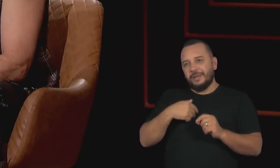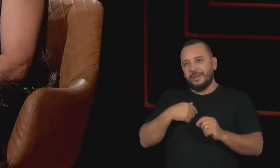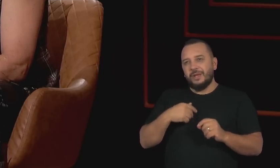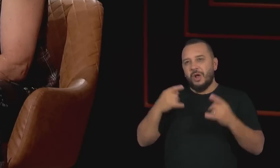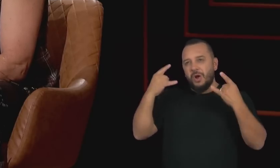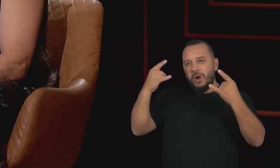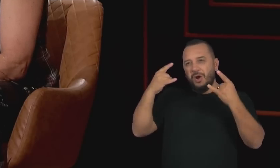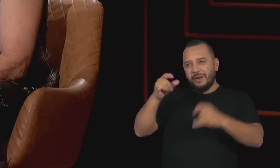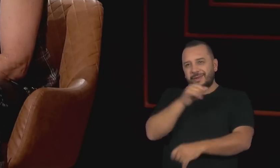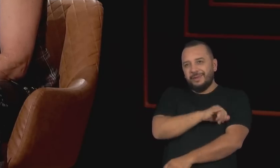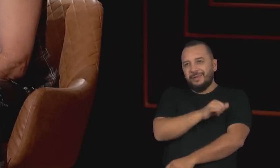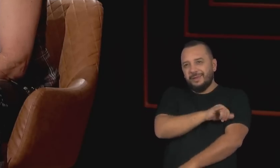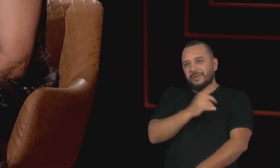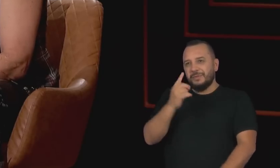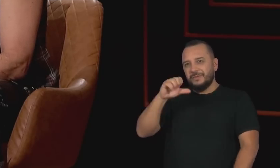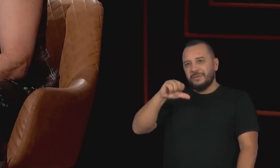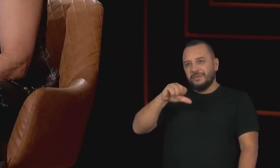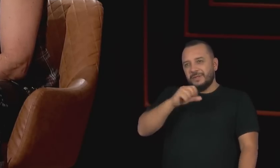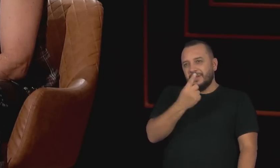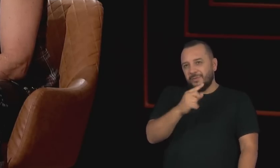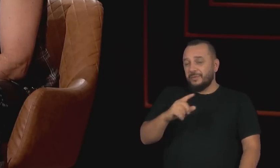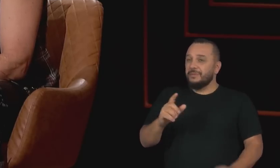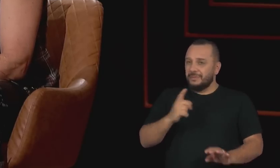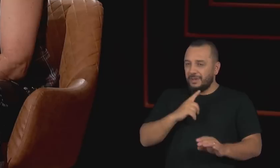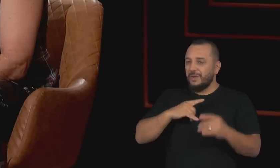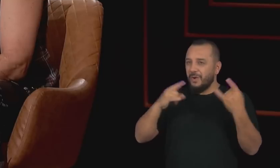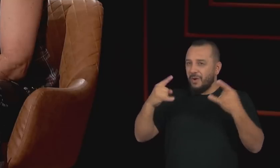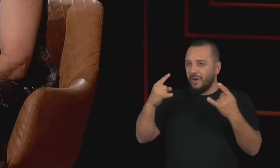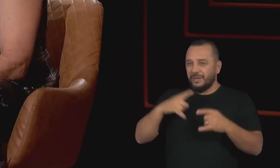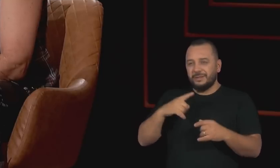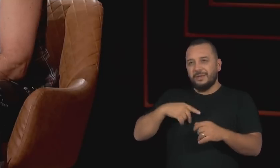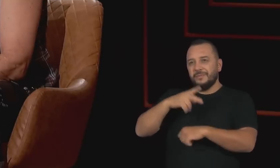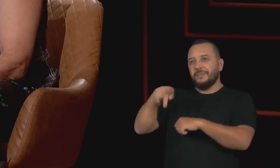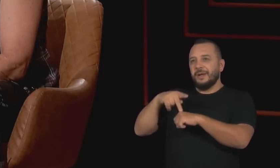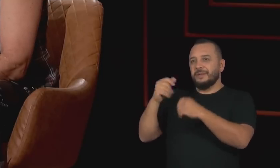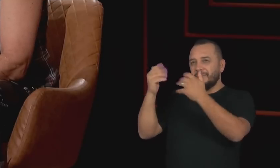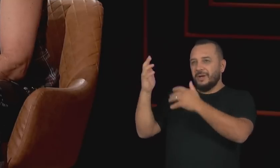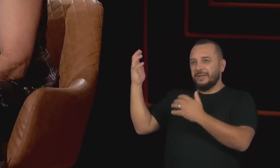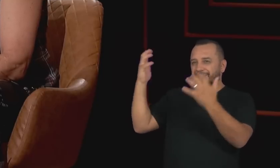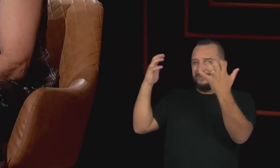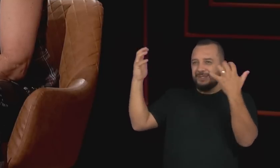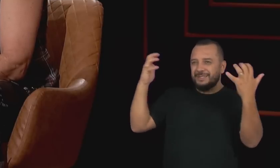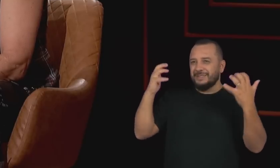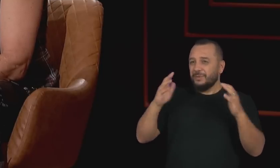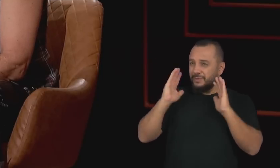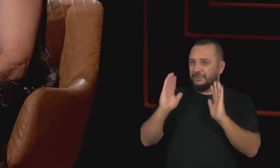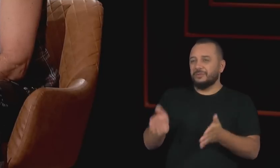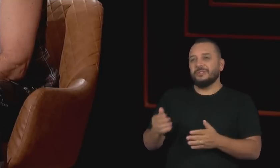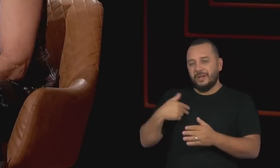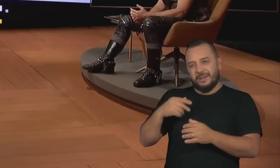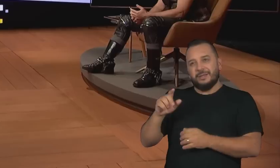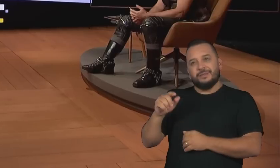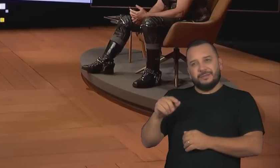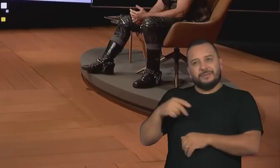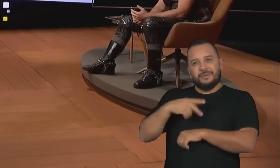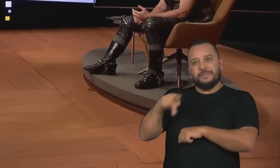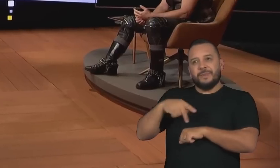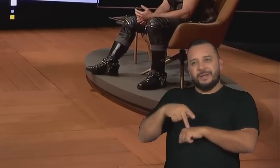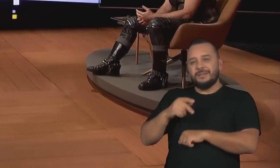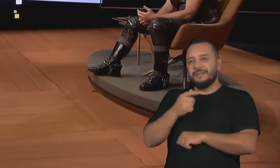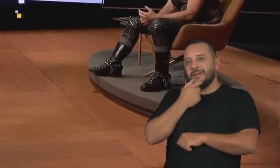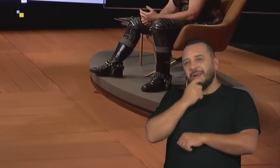rock brasileiro, a gente sempre foi muito influenciado por bandas inglesas, Smiths, The Cure, e